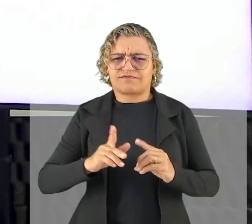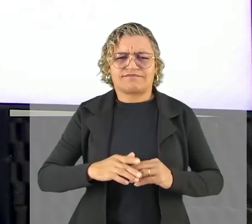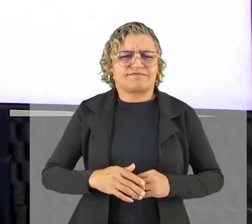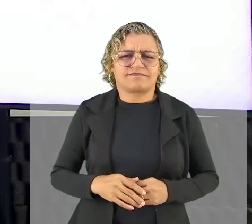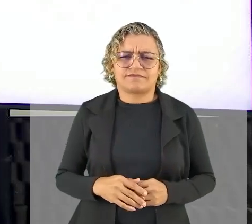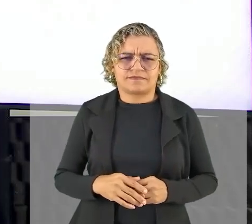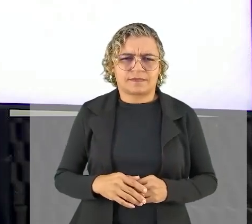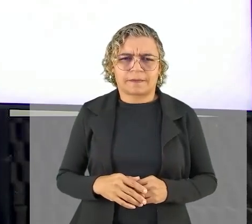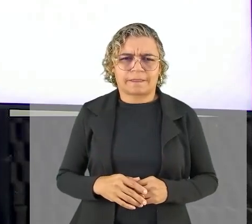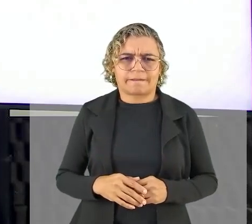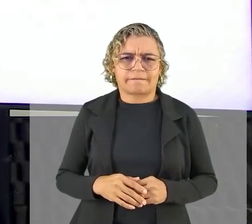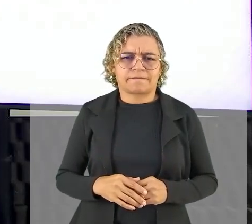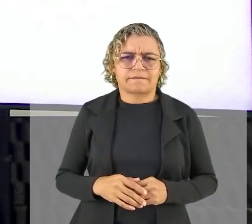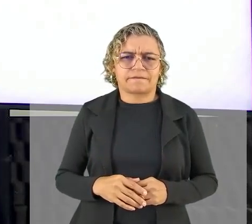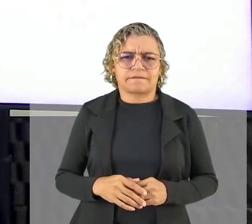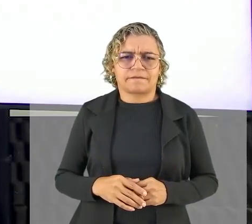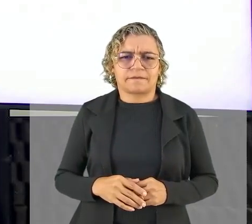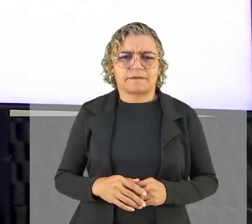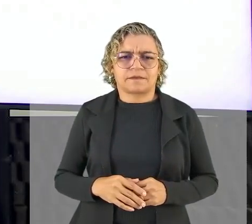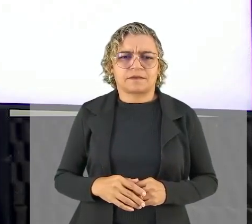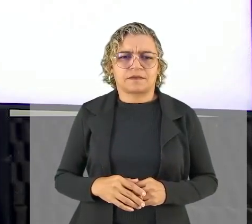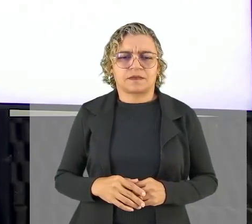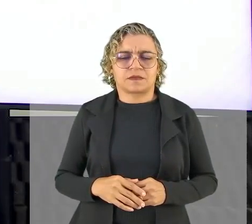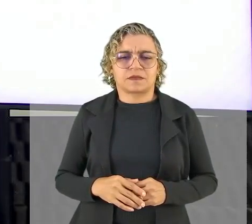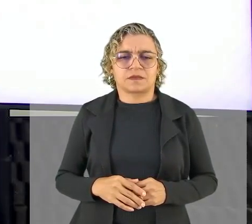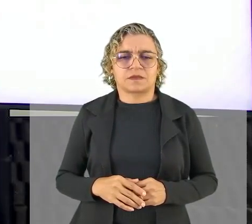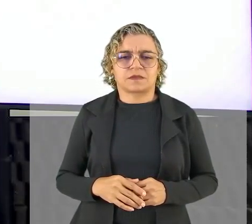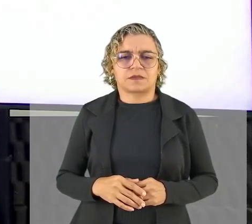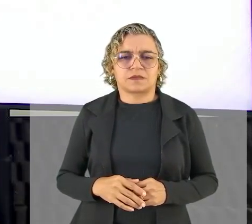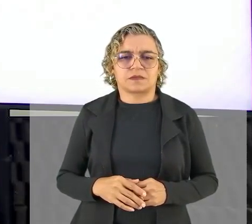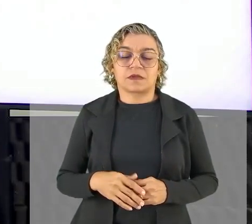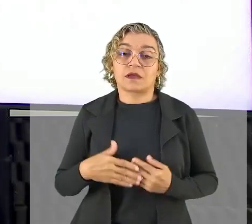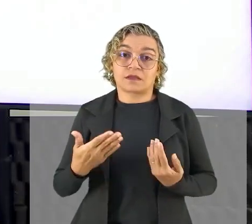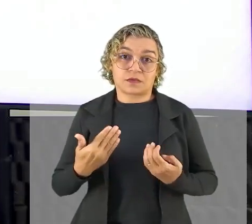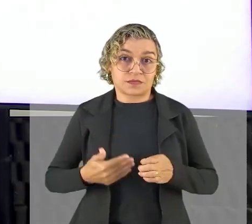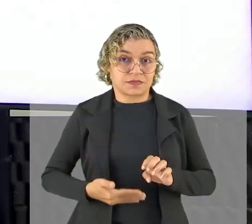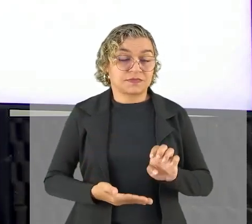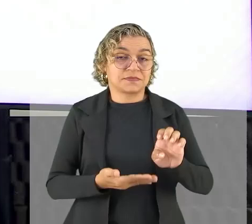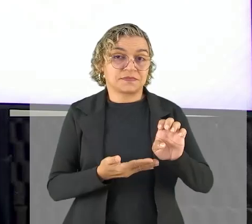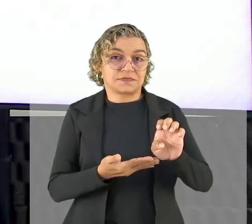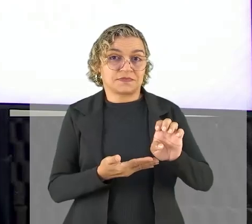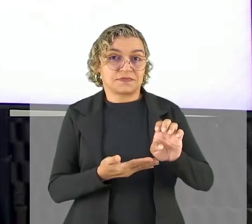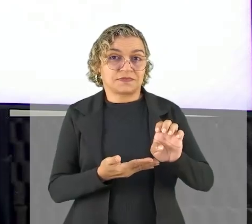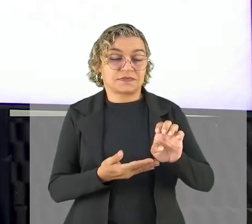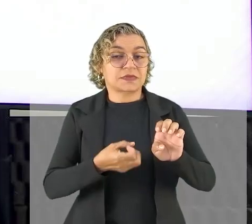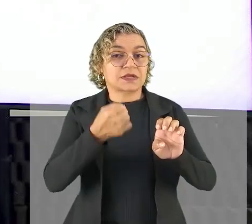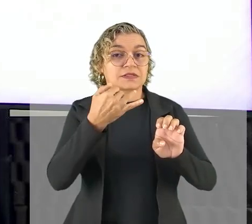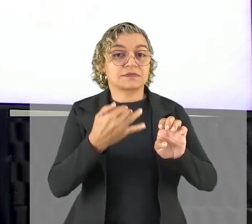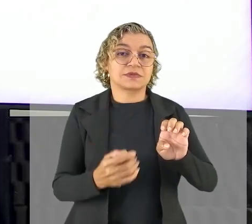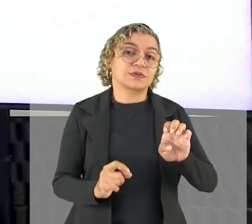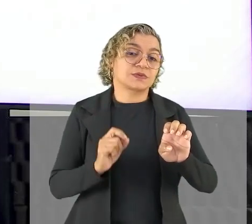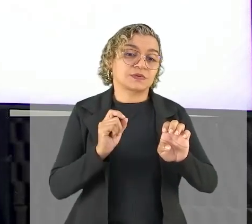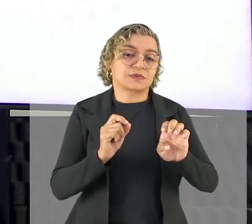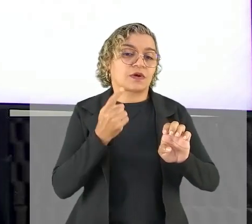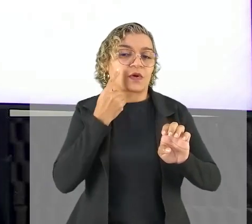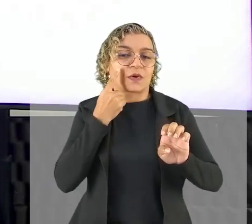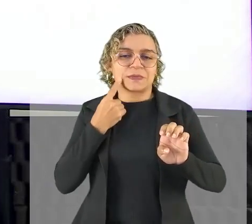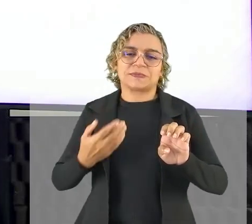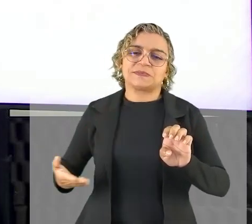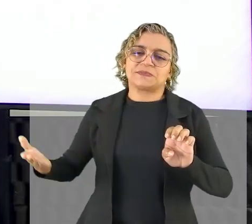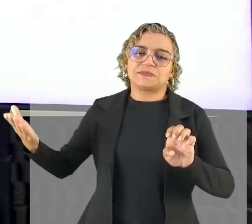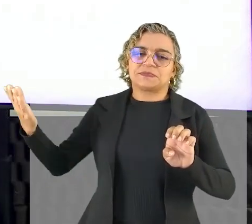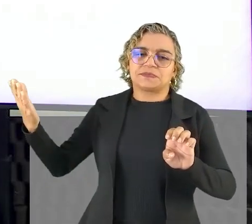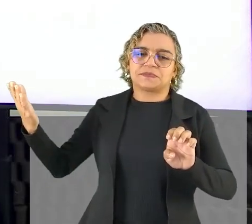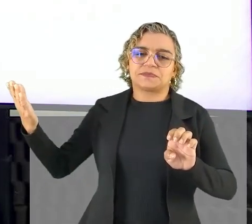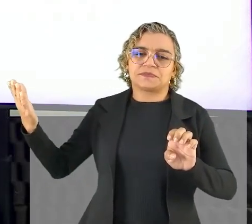trata. Não é disso que pede a questão. Nos restou a letra E, e ela diz o seguinte: os